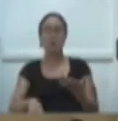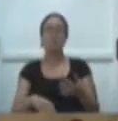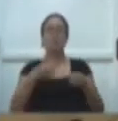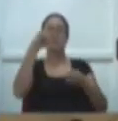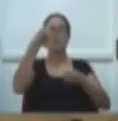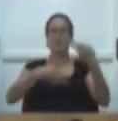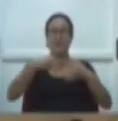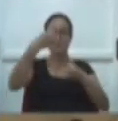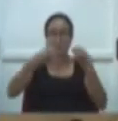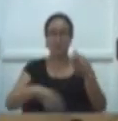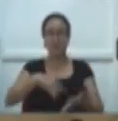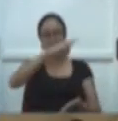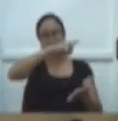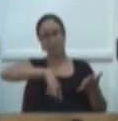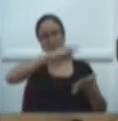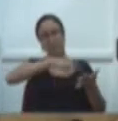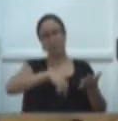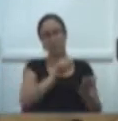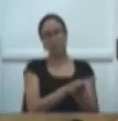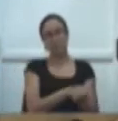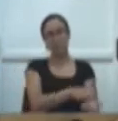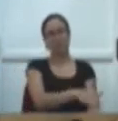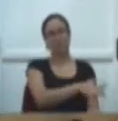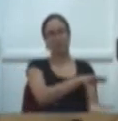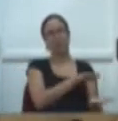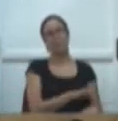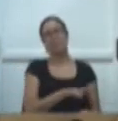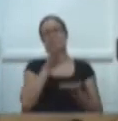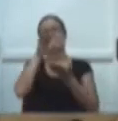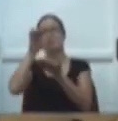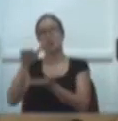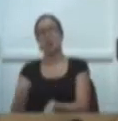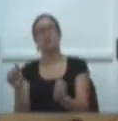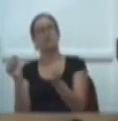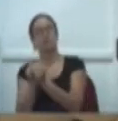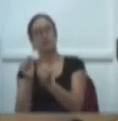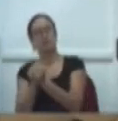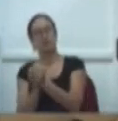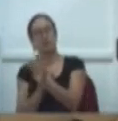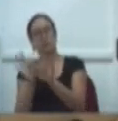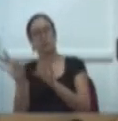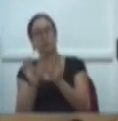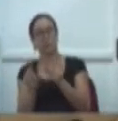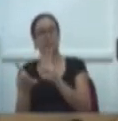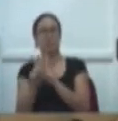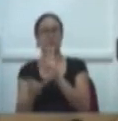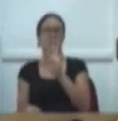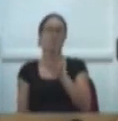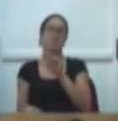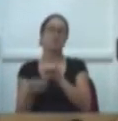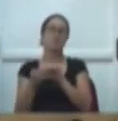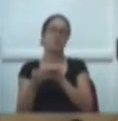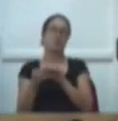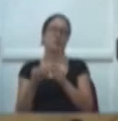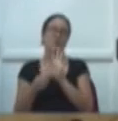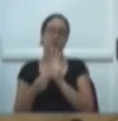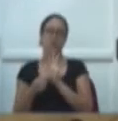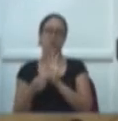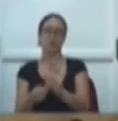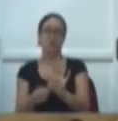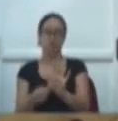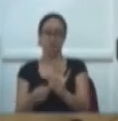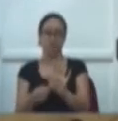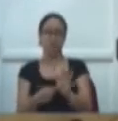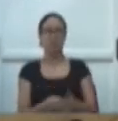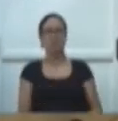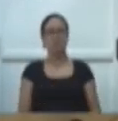bem como documentação anexa, no sentido de que a mesma faça parte integrante do projeto de lei complementar